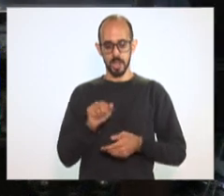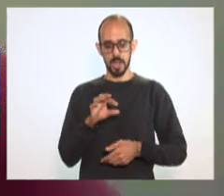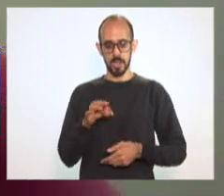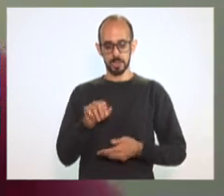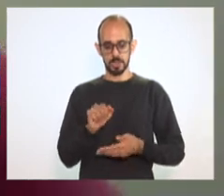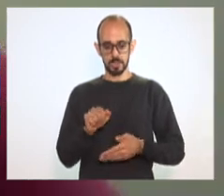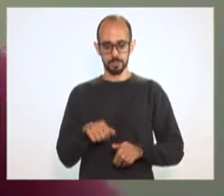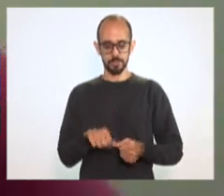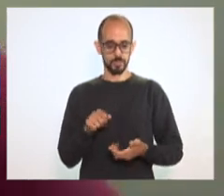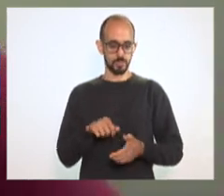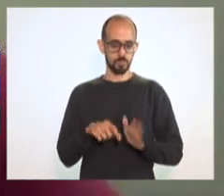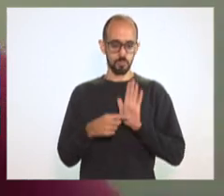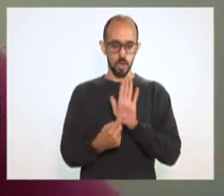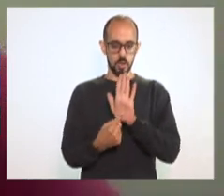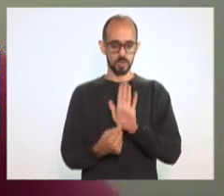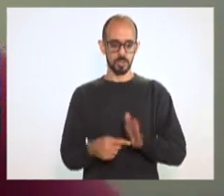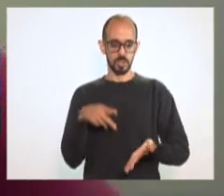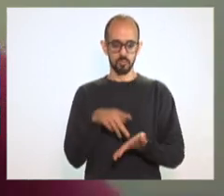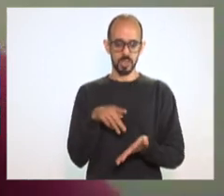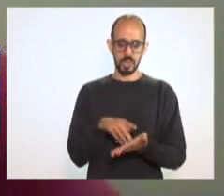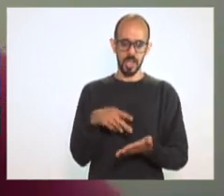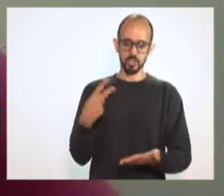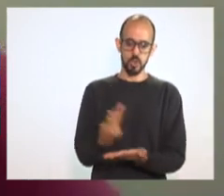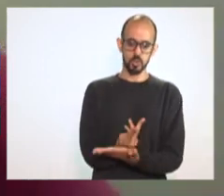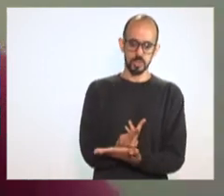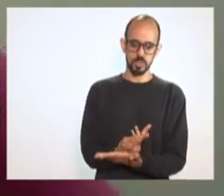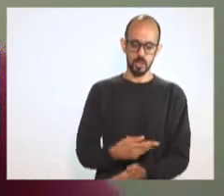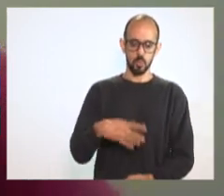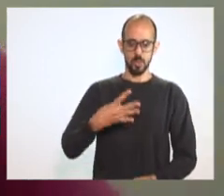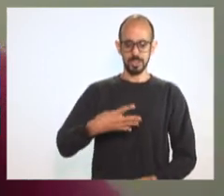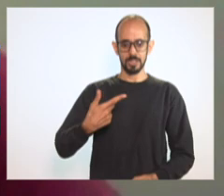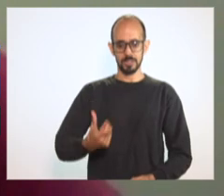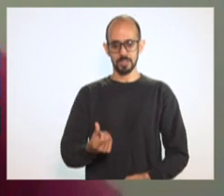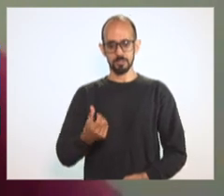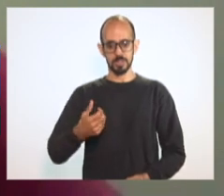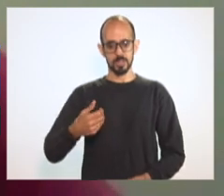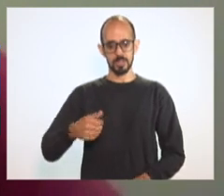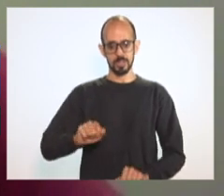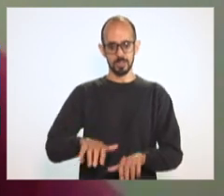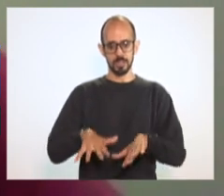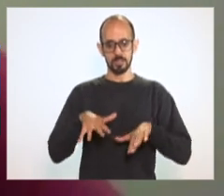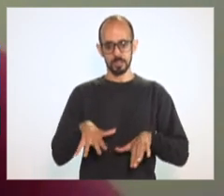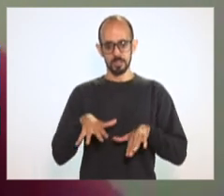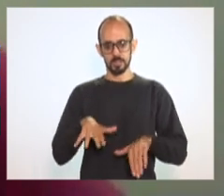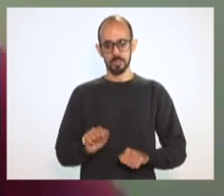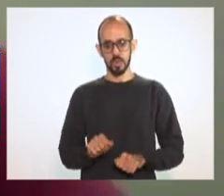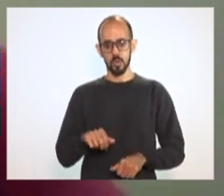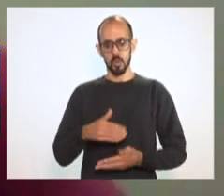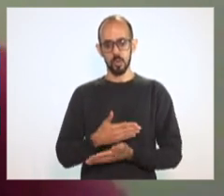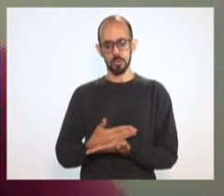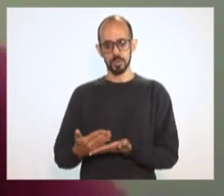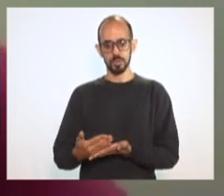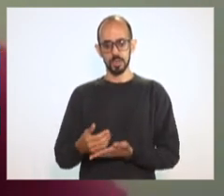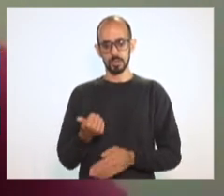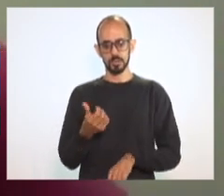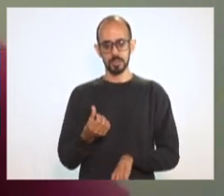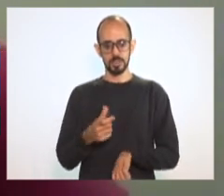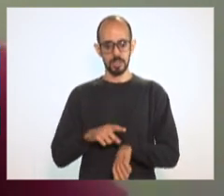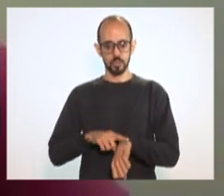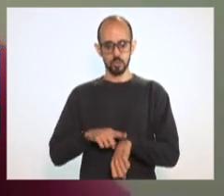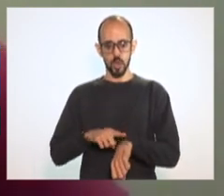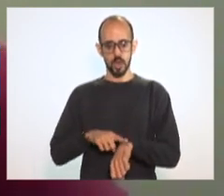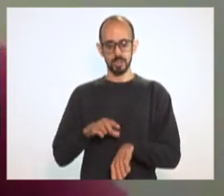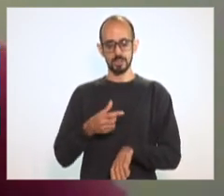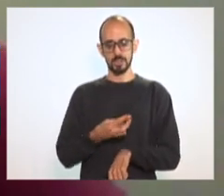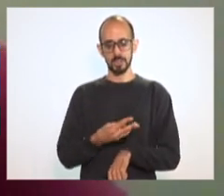reflete com exatidão ocorrido na 46ª sessão extraordinária que iniciada às 16 horas e 33 minutos